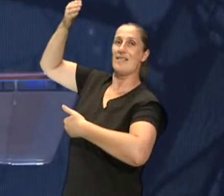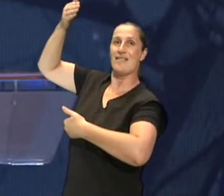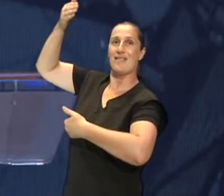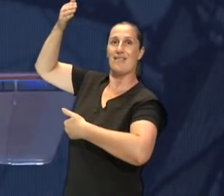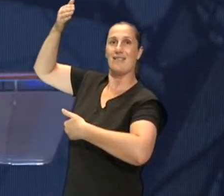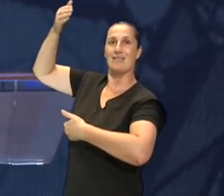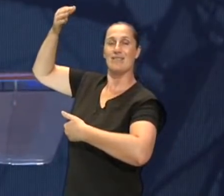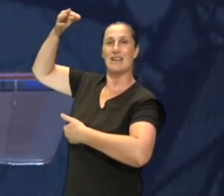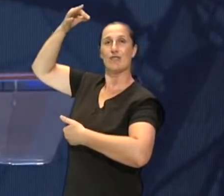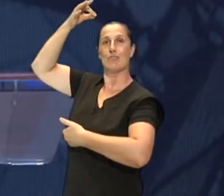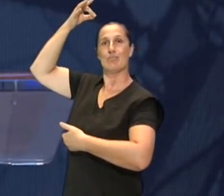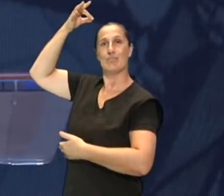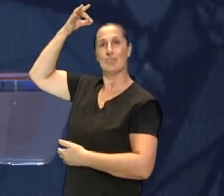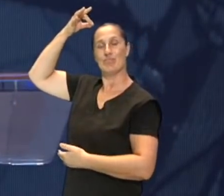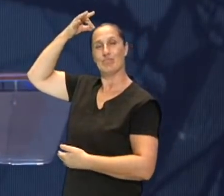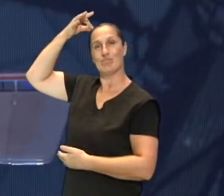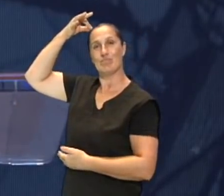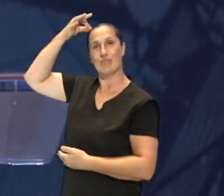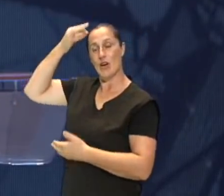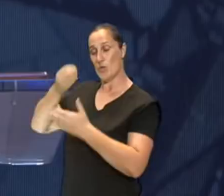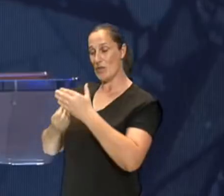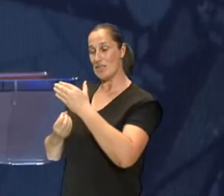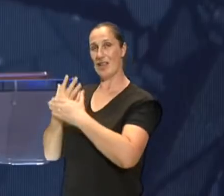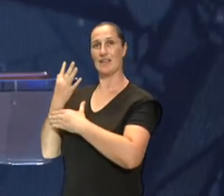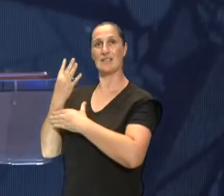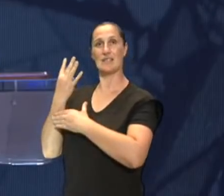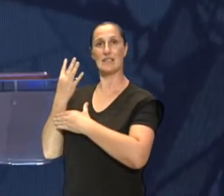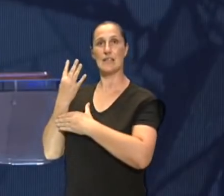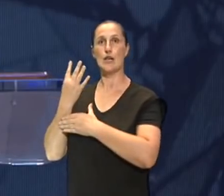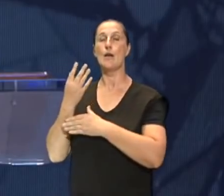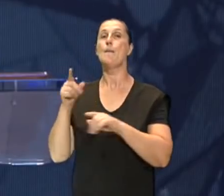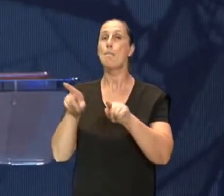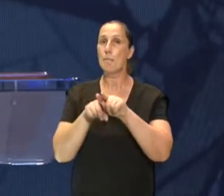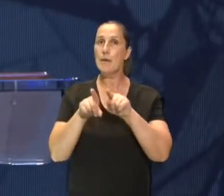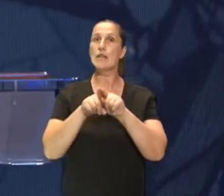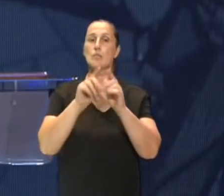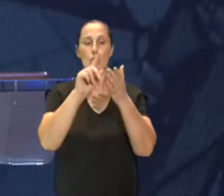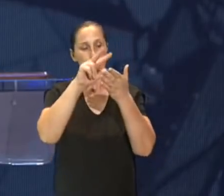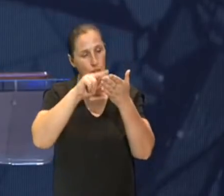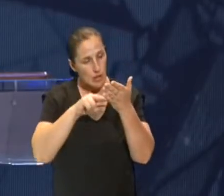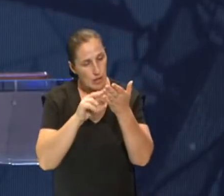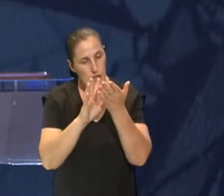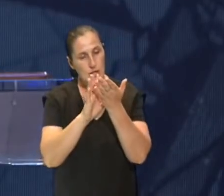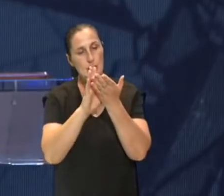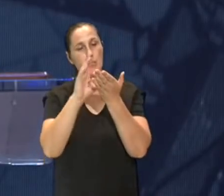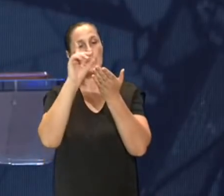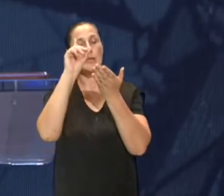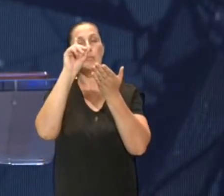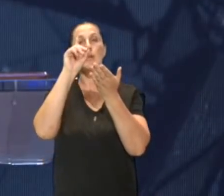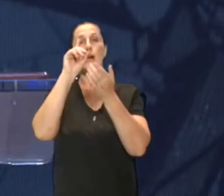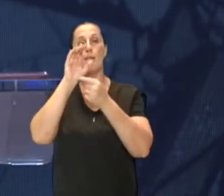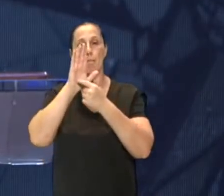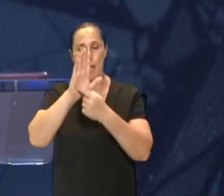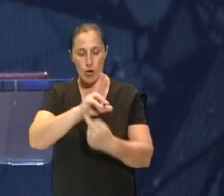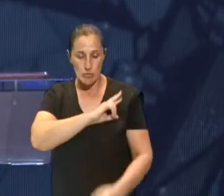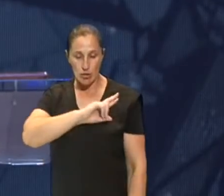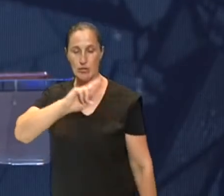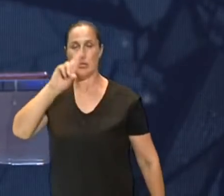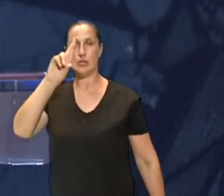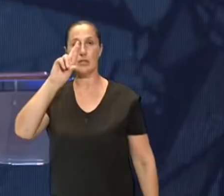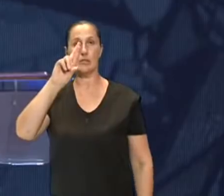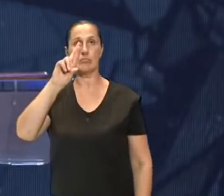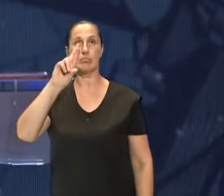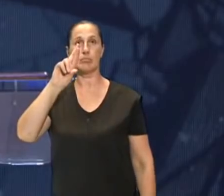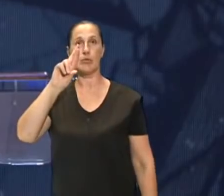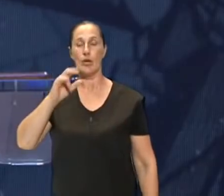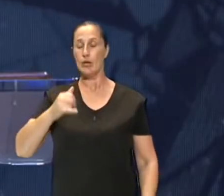nós. E ainda que a gente leia a Bíblia, ore e até tenha expressões de religiosidade, o orgulho